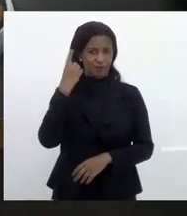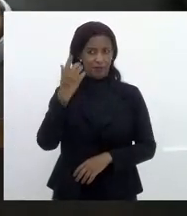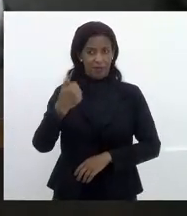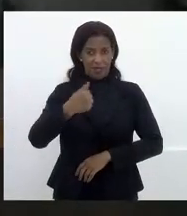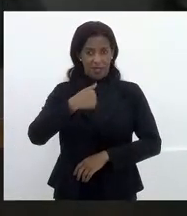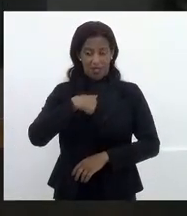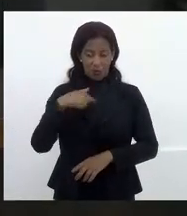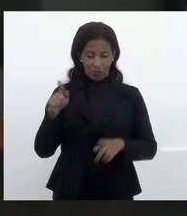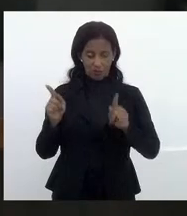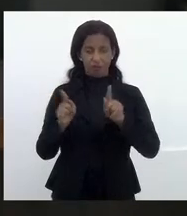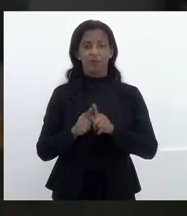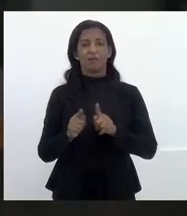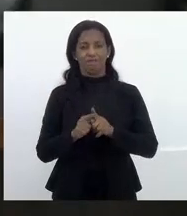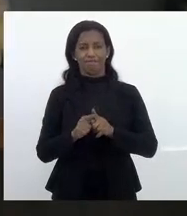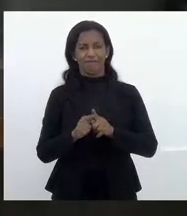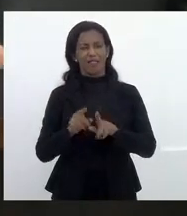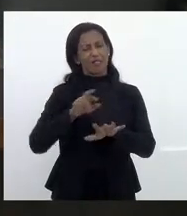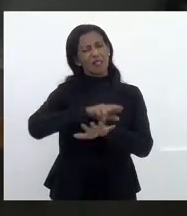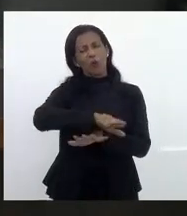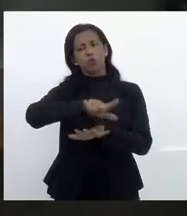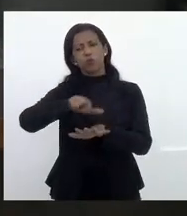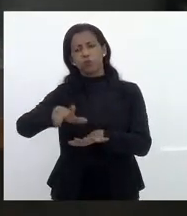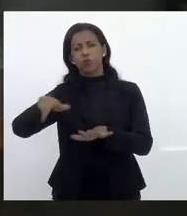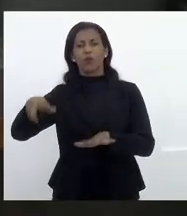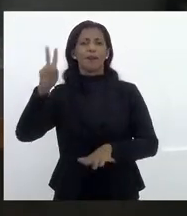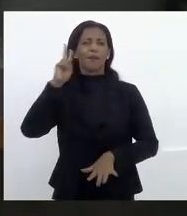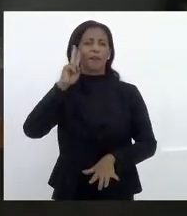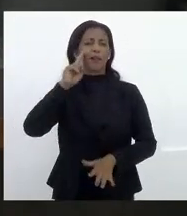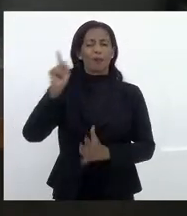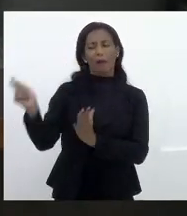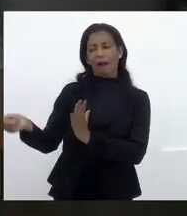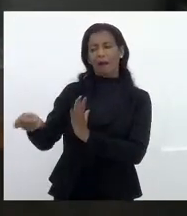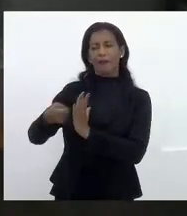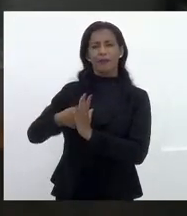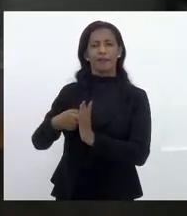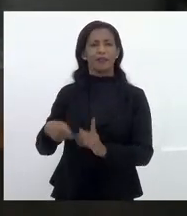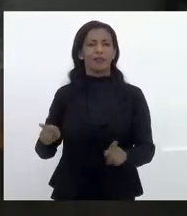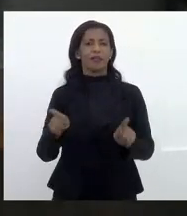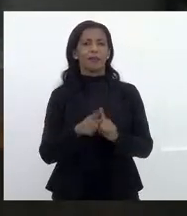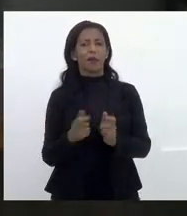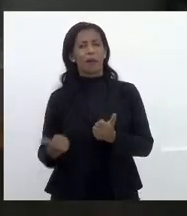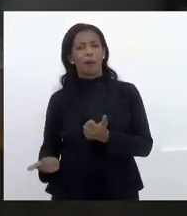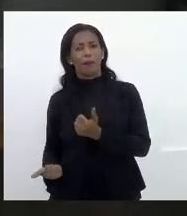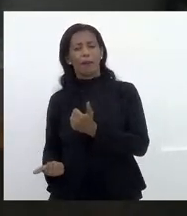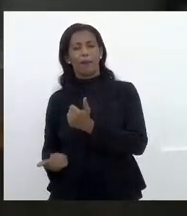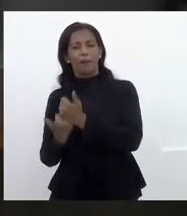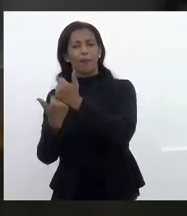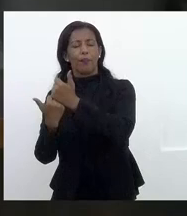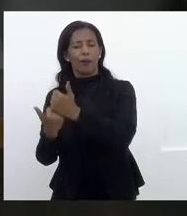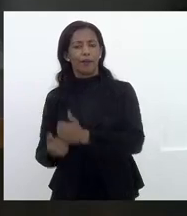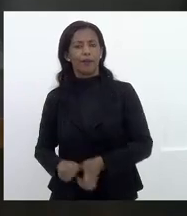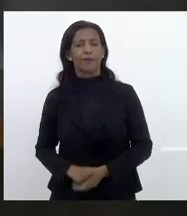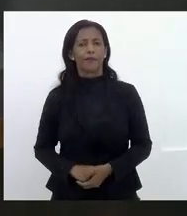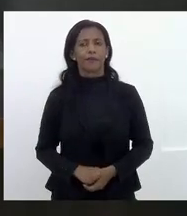eu inclusive entre tantos outros me lembro que assinei também apoeira